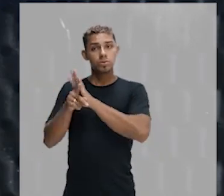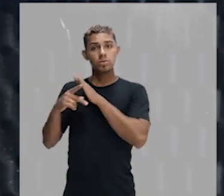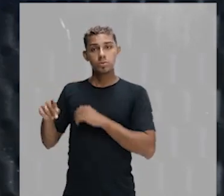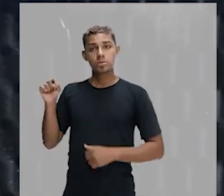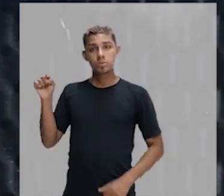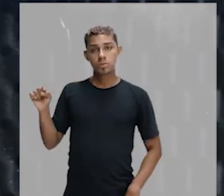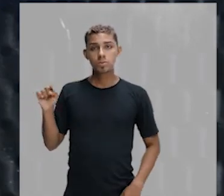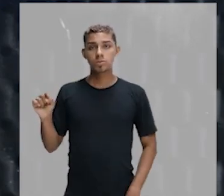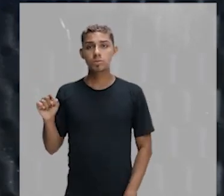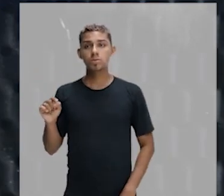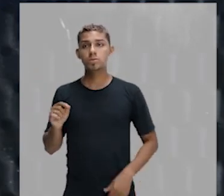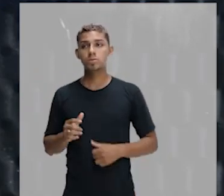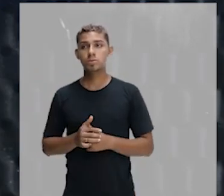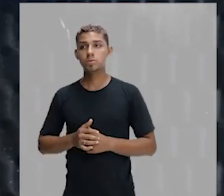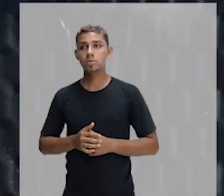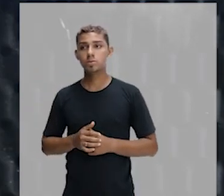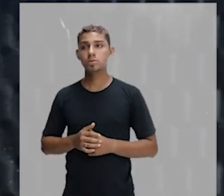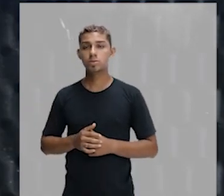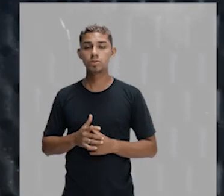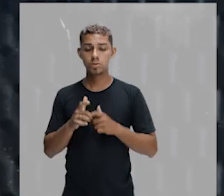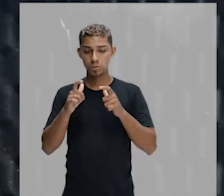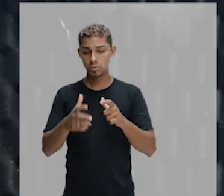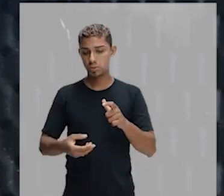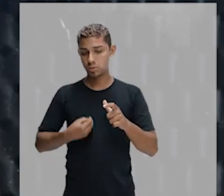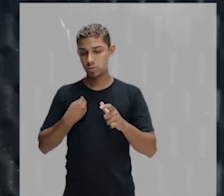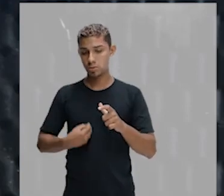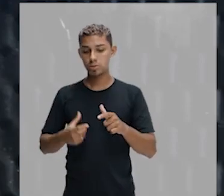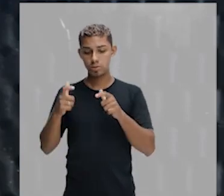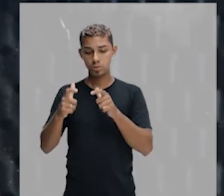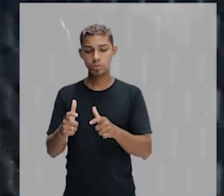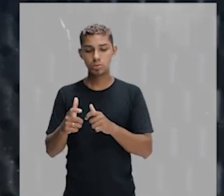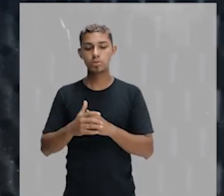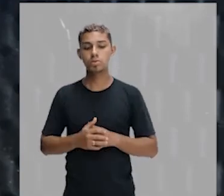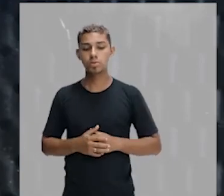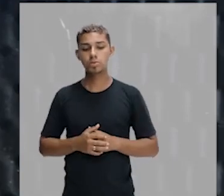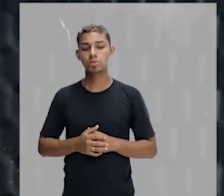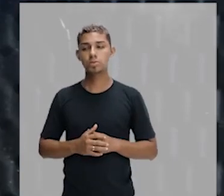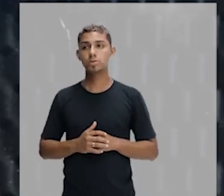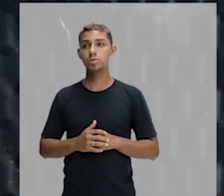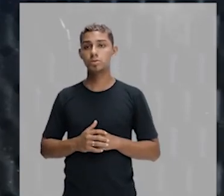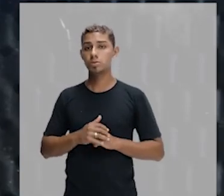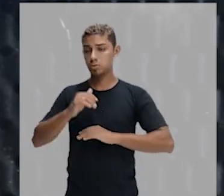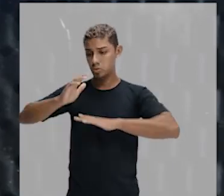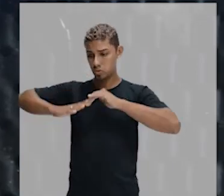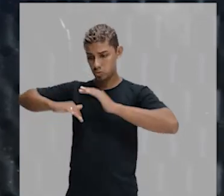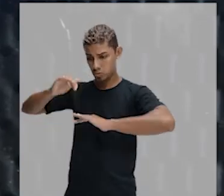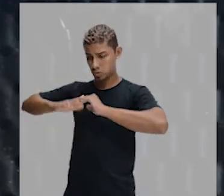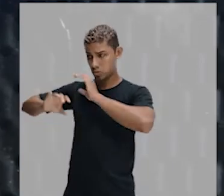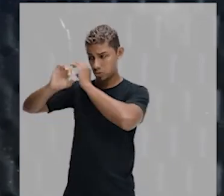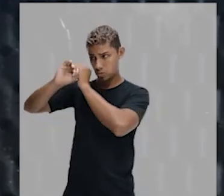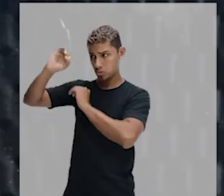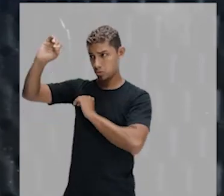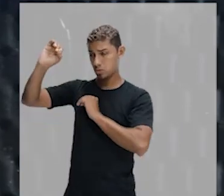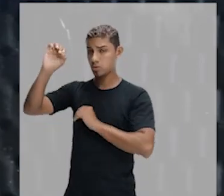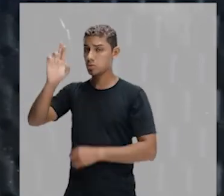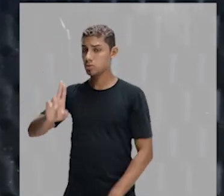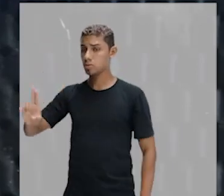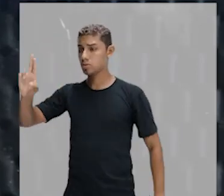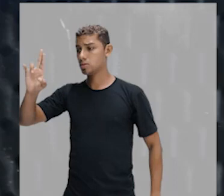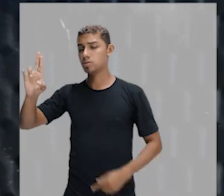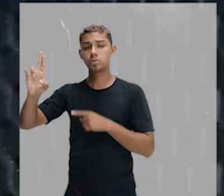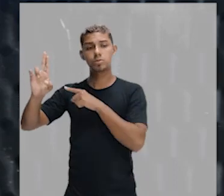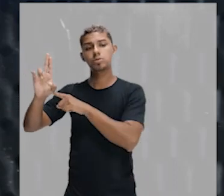para nossa localização também, né? Então, os astrônomos utilizam, certo?